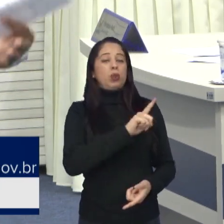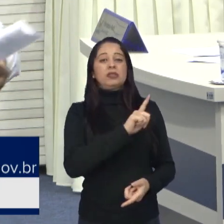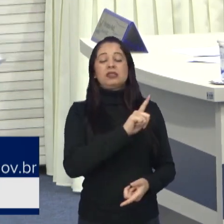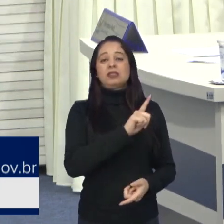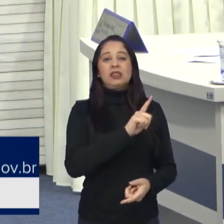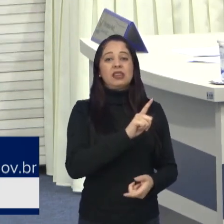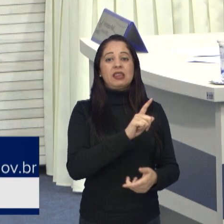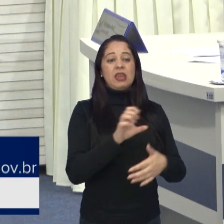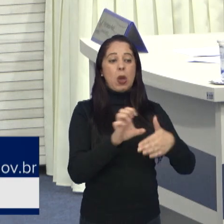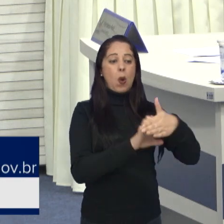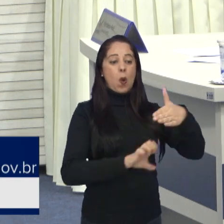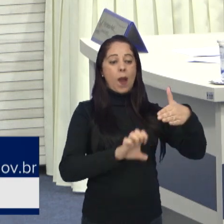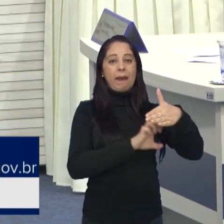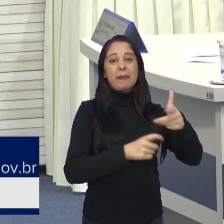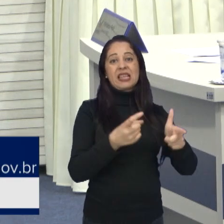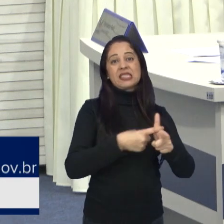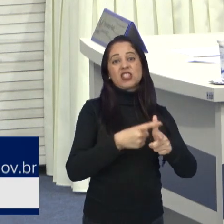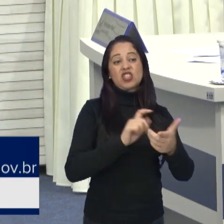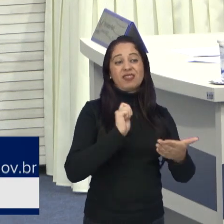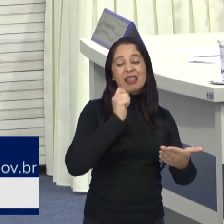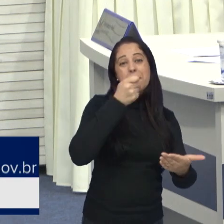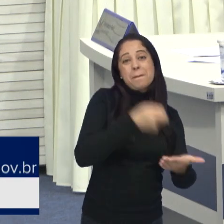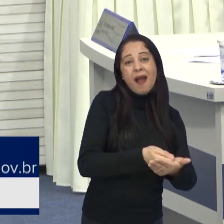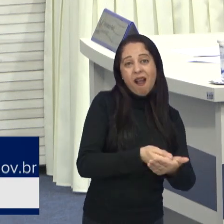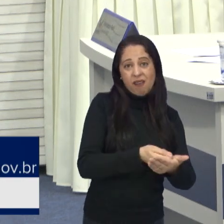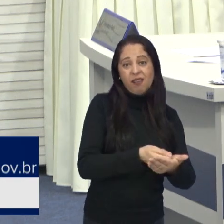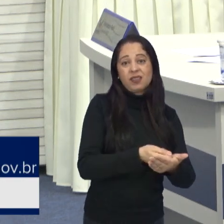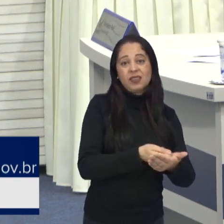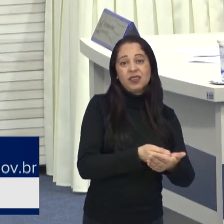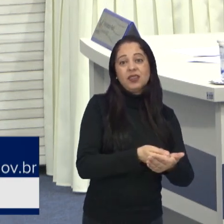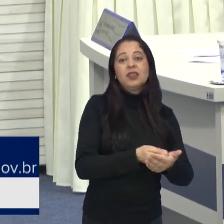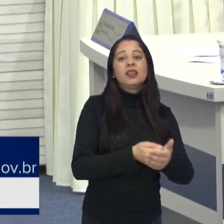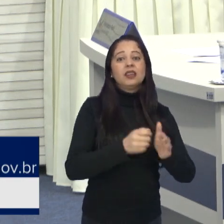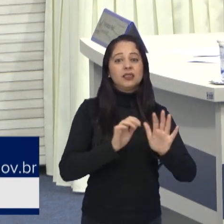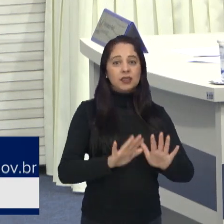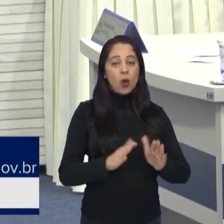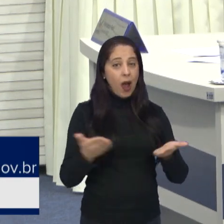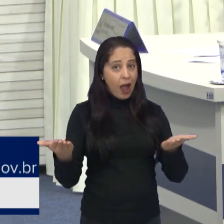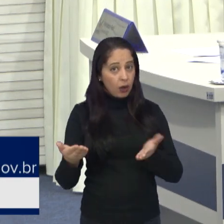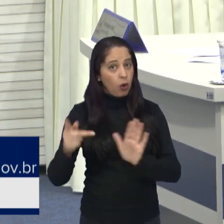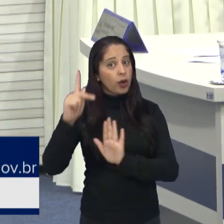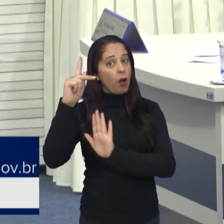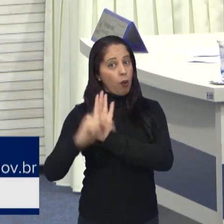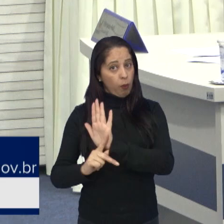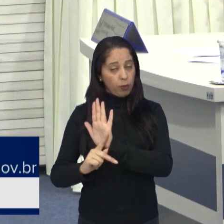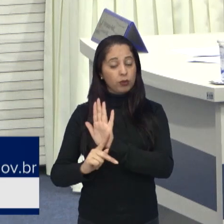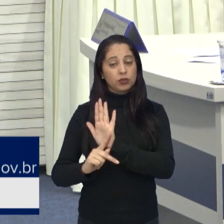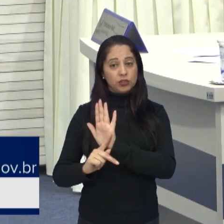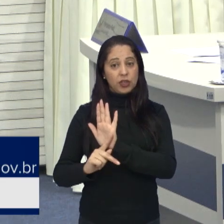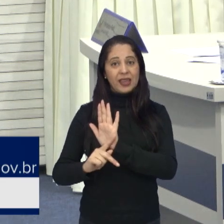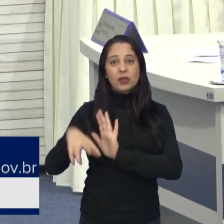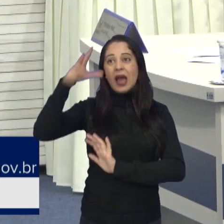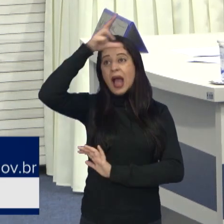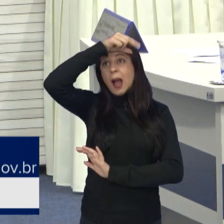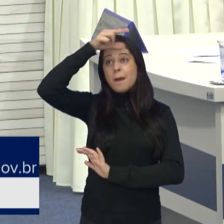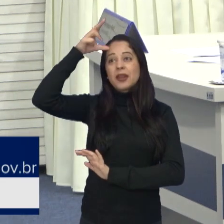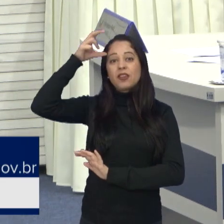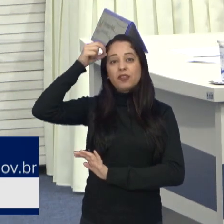não teve condição de pagar um pequeno imposto. E com esse projeto a prefeitura vai